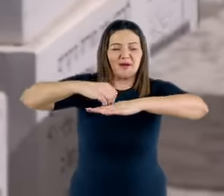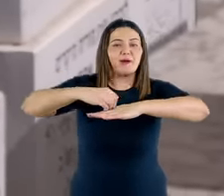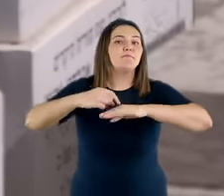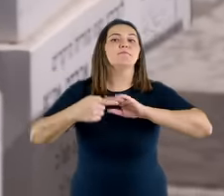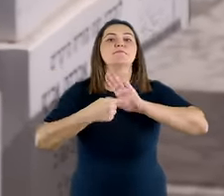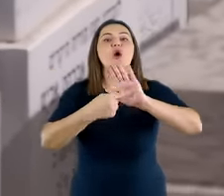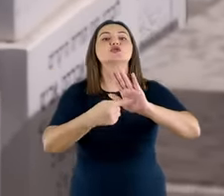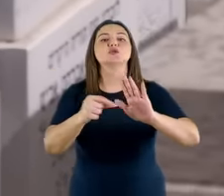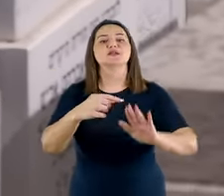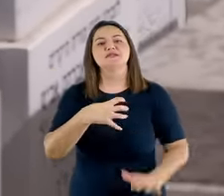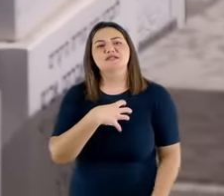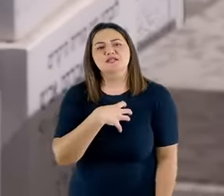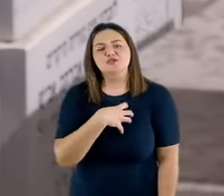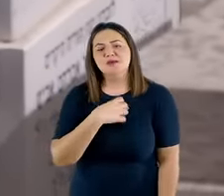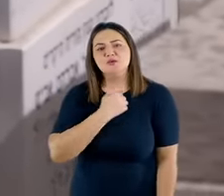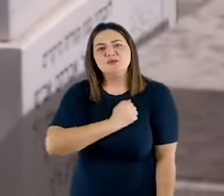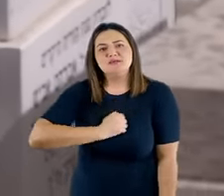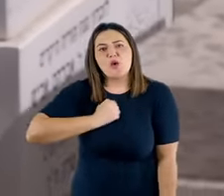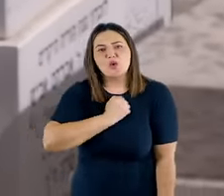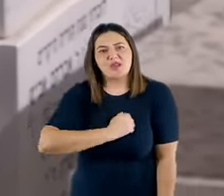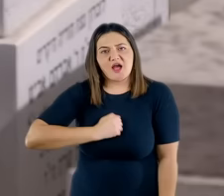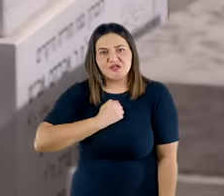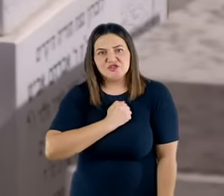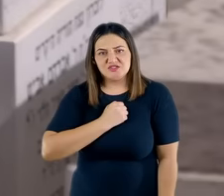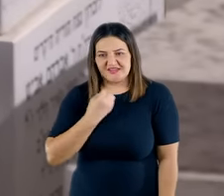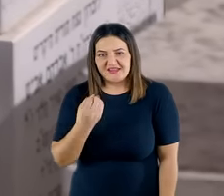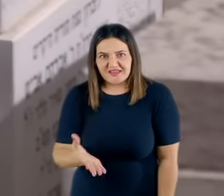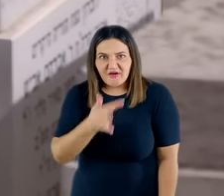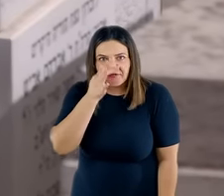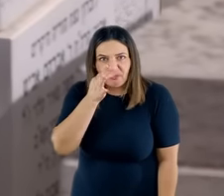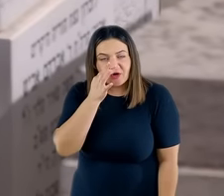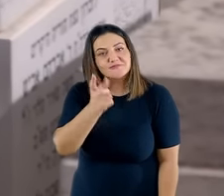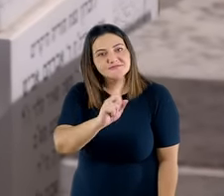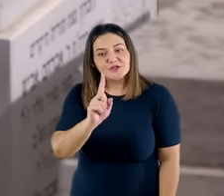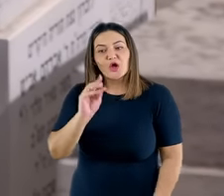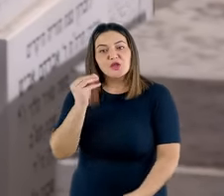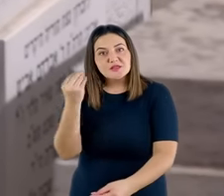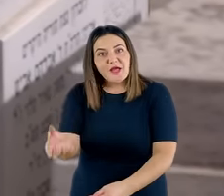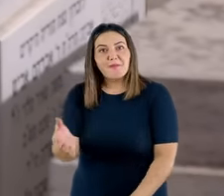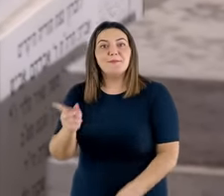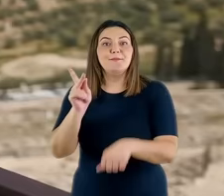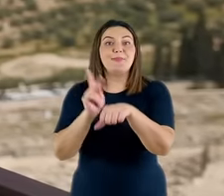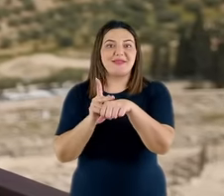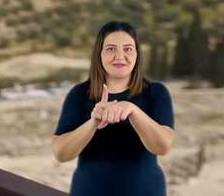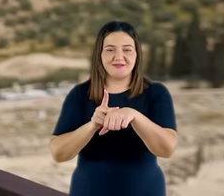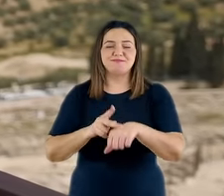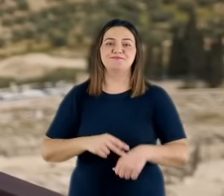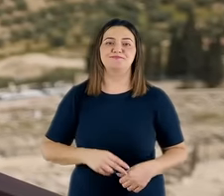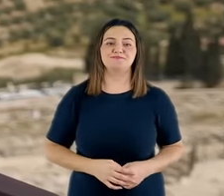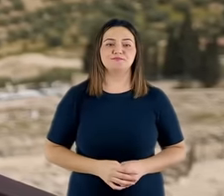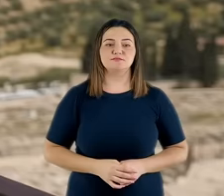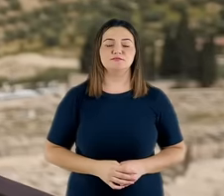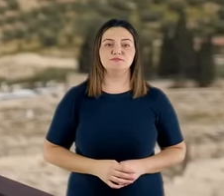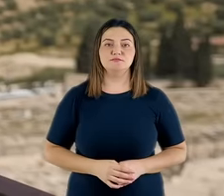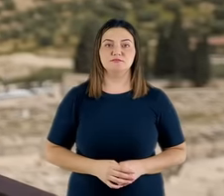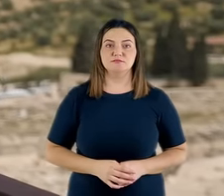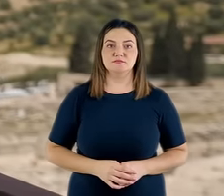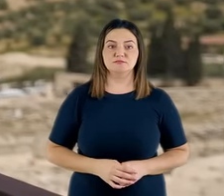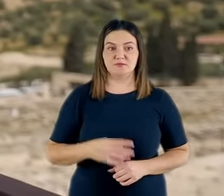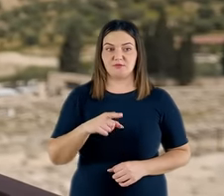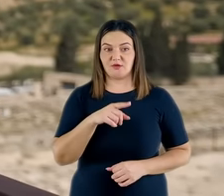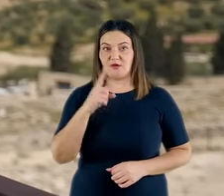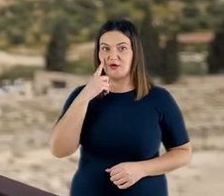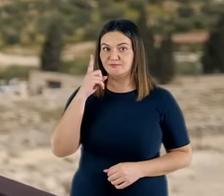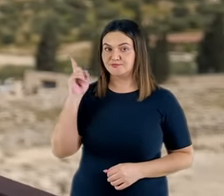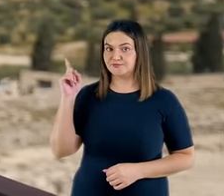lápide, evidenciando o sentimento eterno daqueles que choram os seus entes queridos. Aqui à minha esquerda, você tem